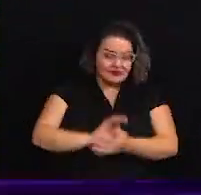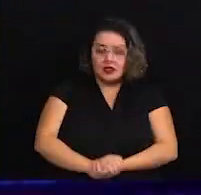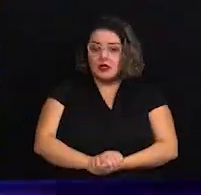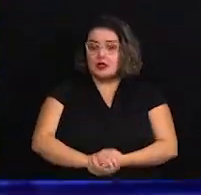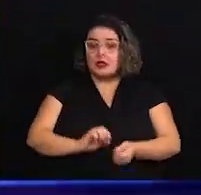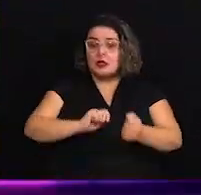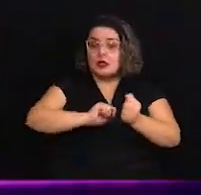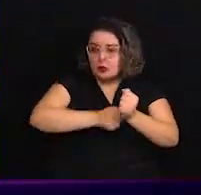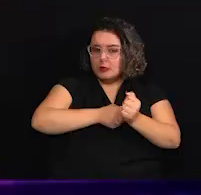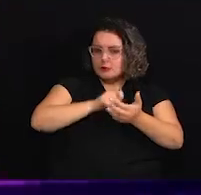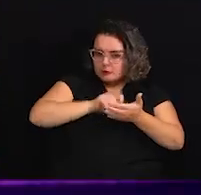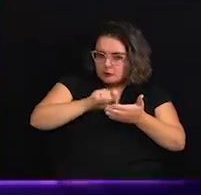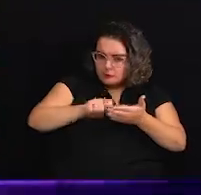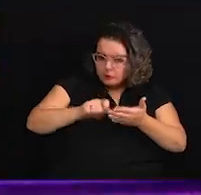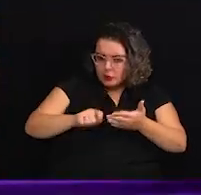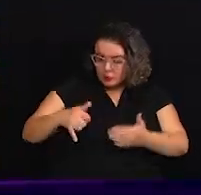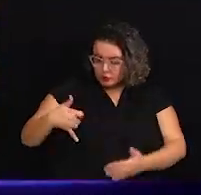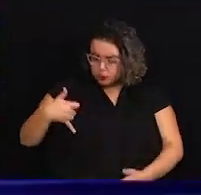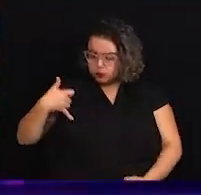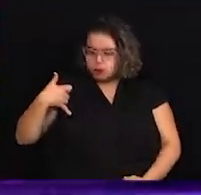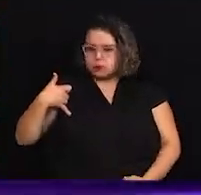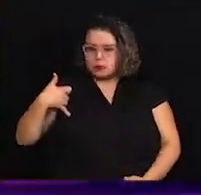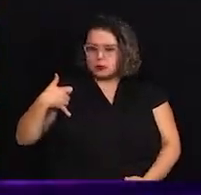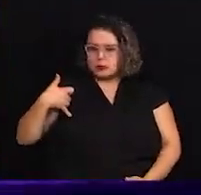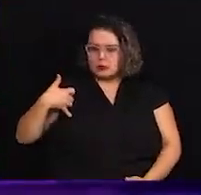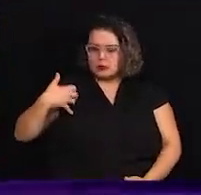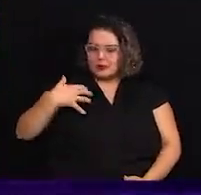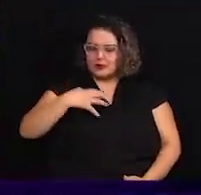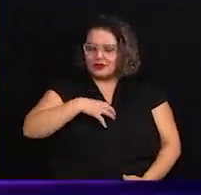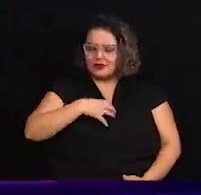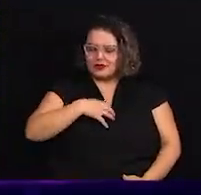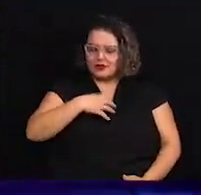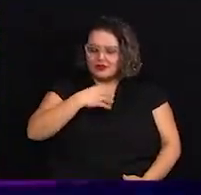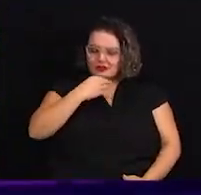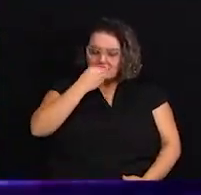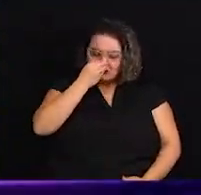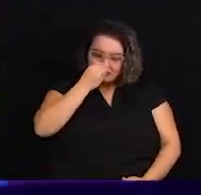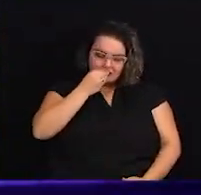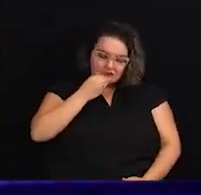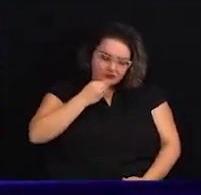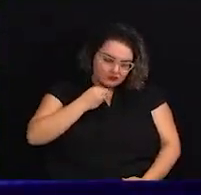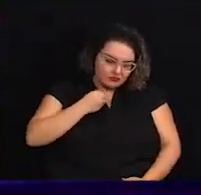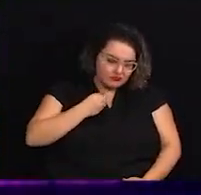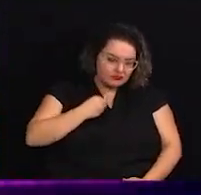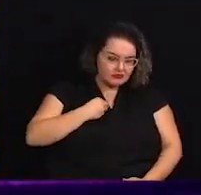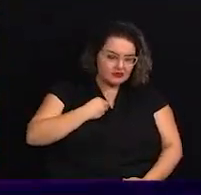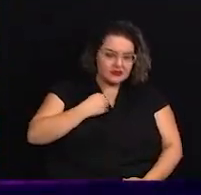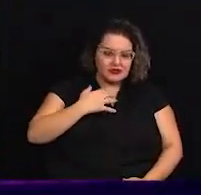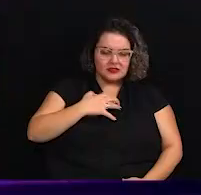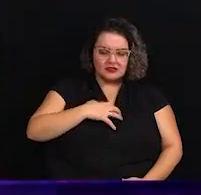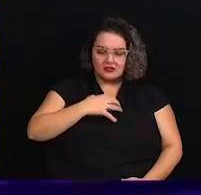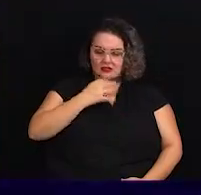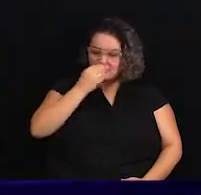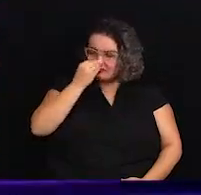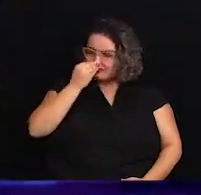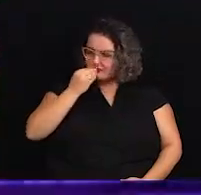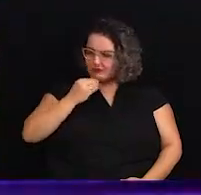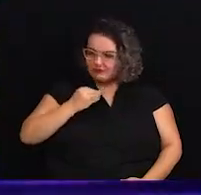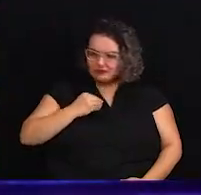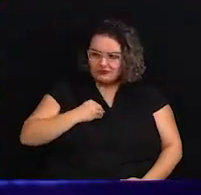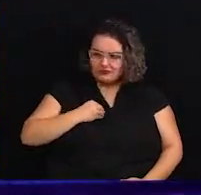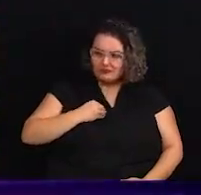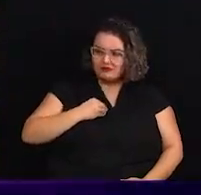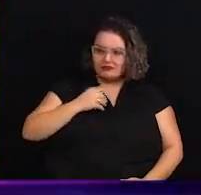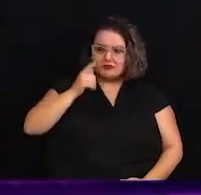até o Diário de um Soberbo coloca essa visão da rejeição, né? E muitas vezes a pessoa se sente rejeitada, não